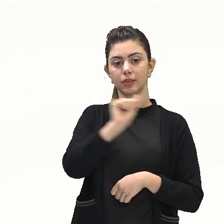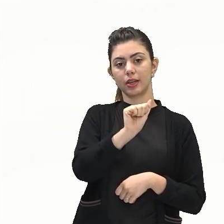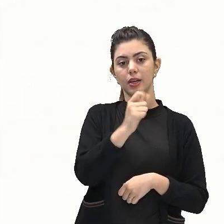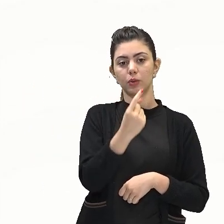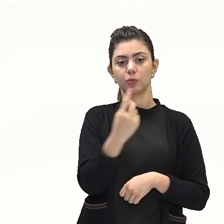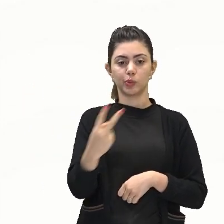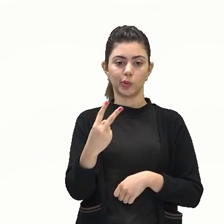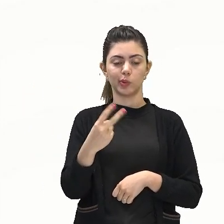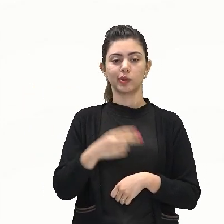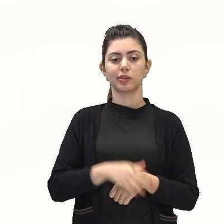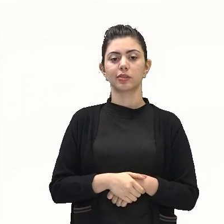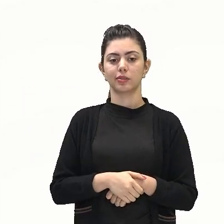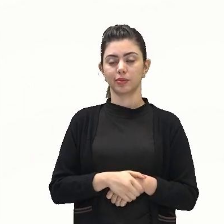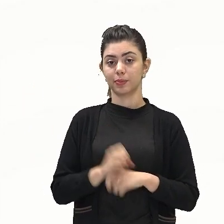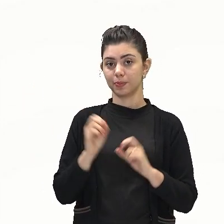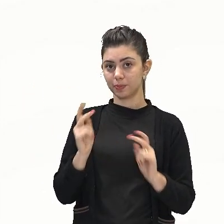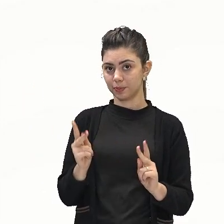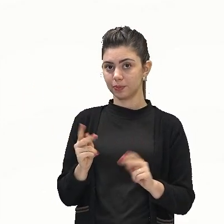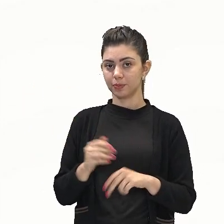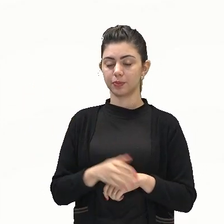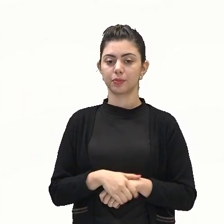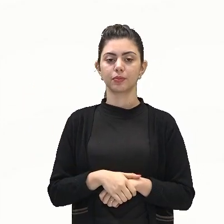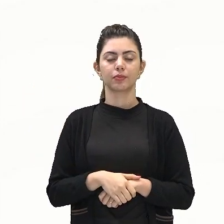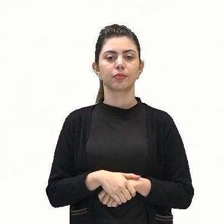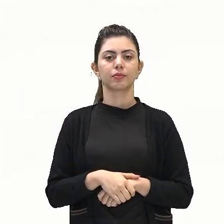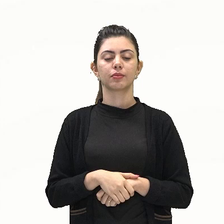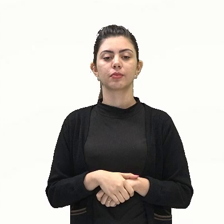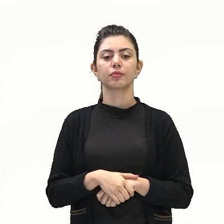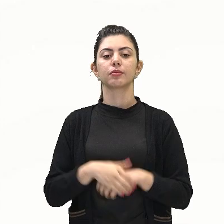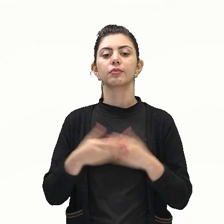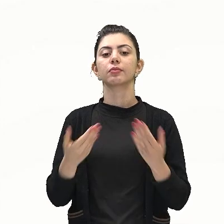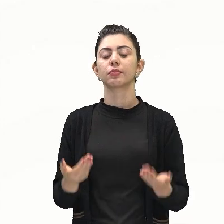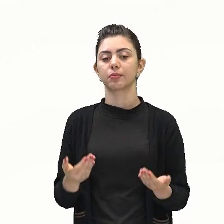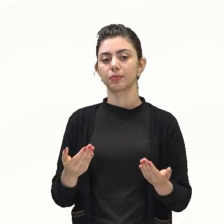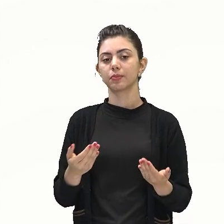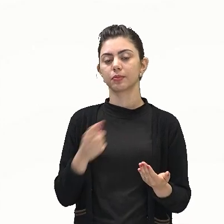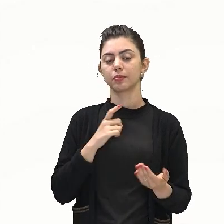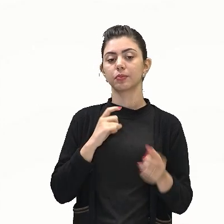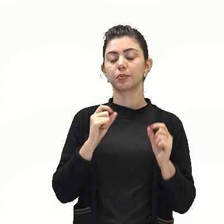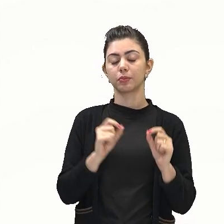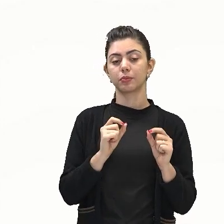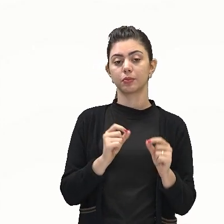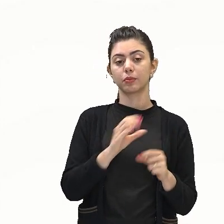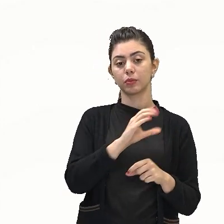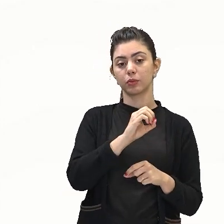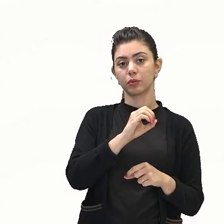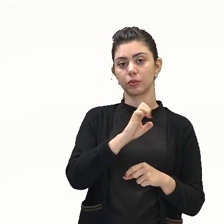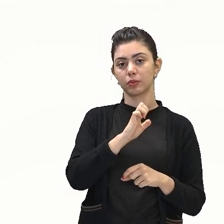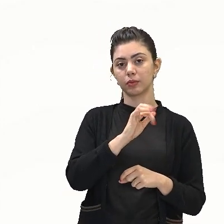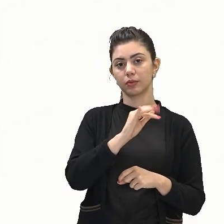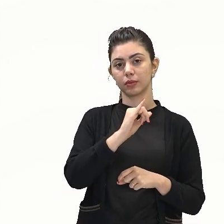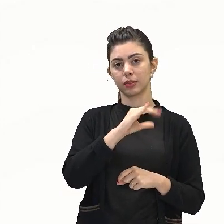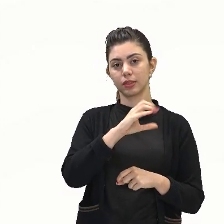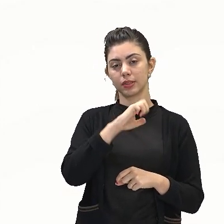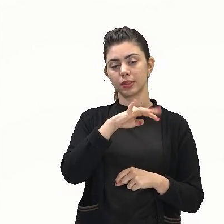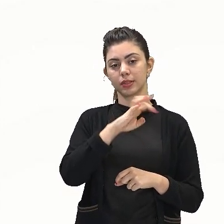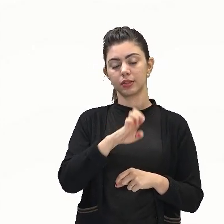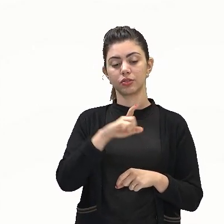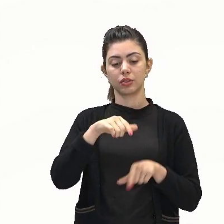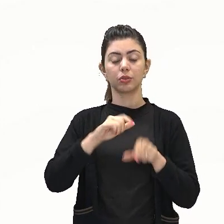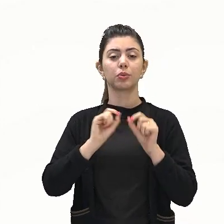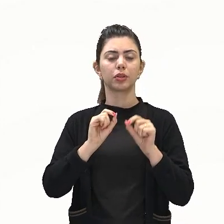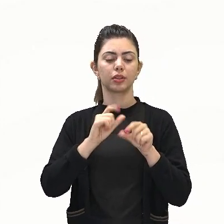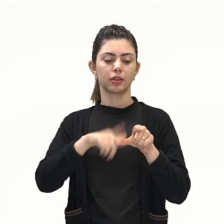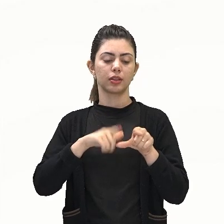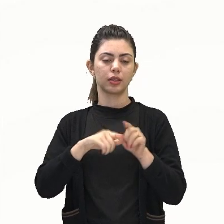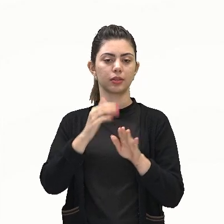A12, ok? Então, nossos coeficientes é exatamente o que fica à frente da letra. As minhas letras, olha,